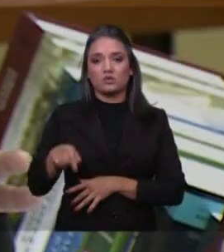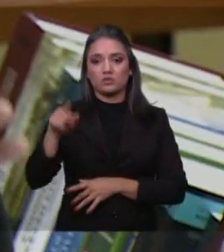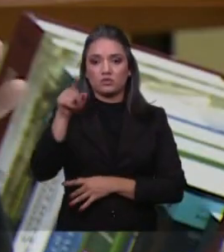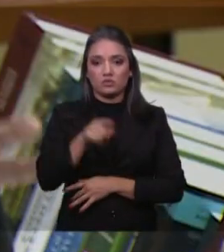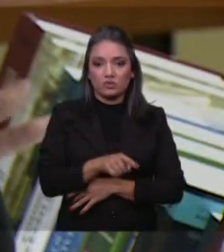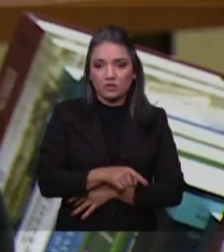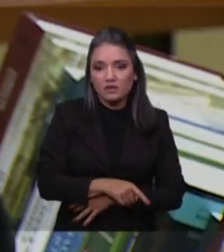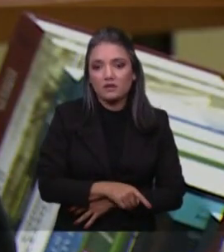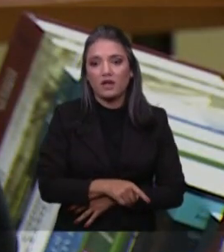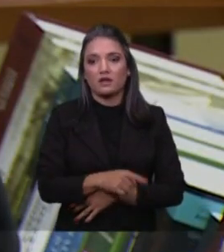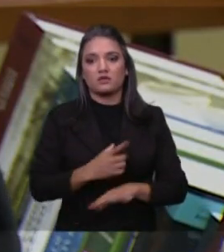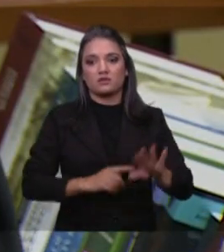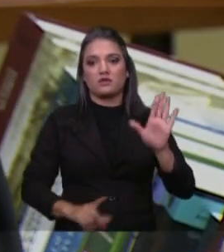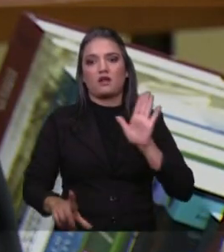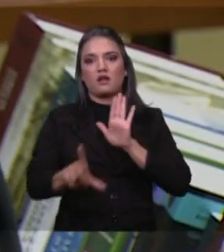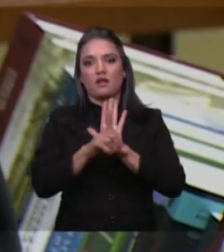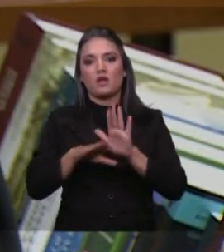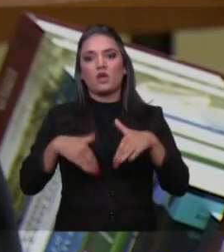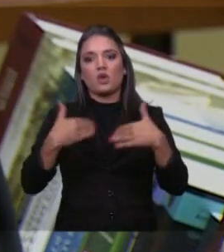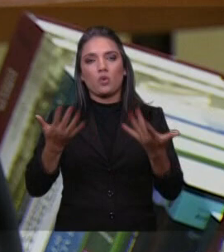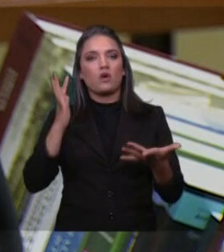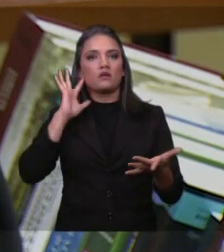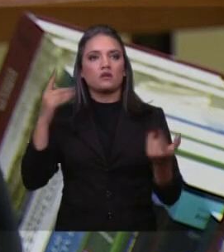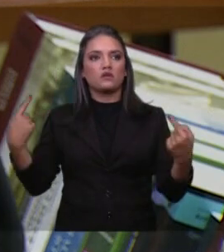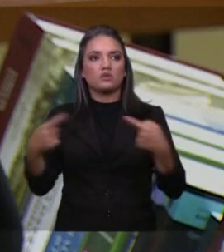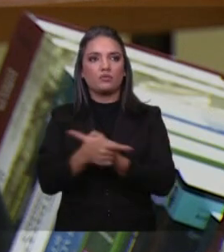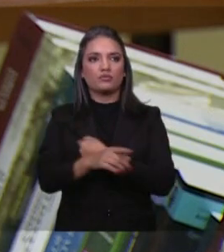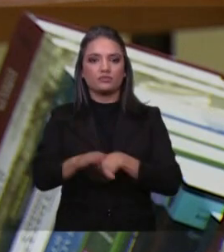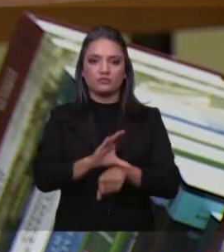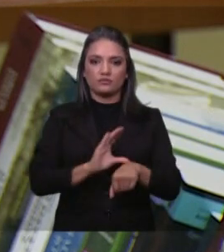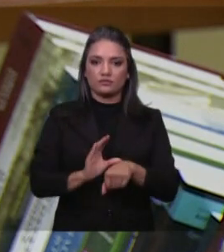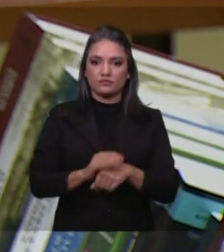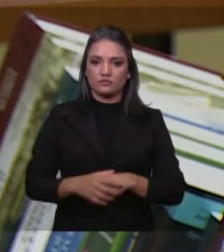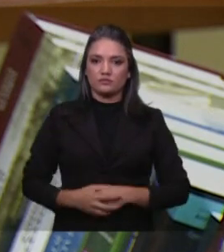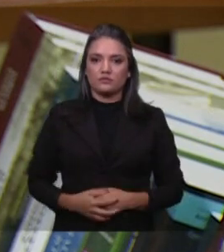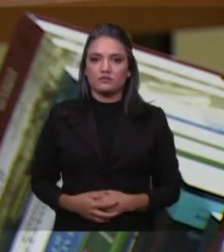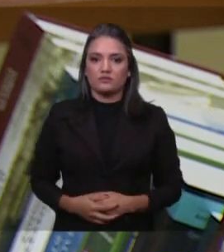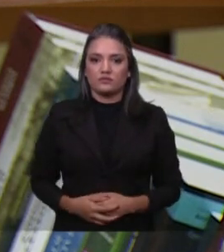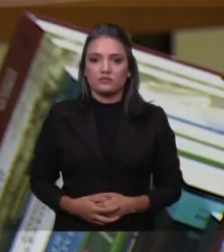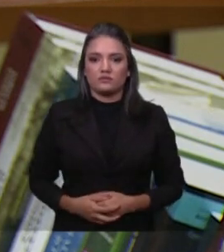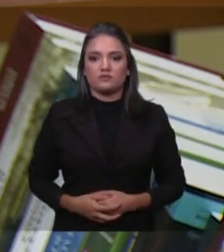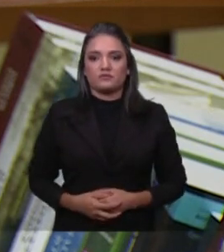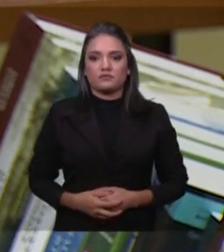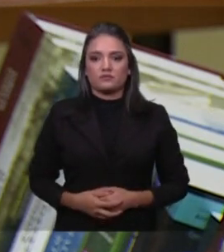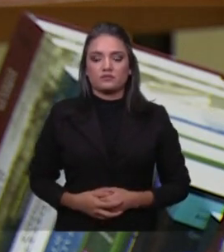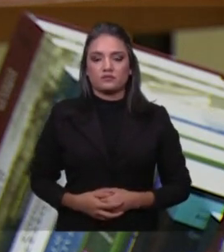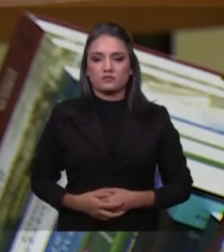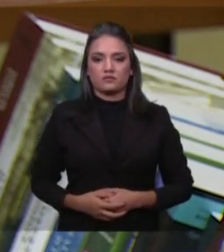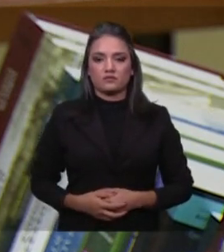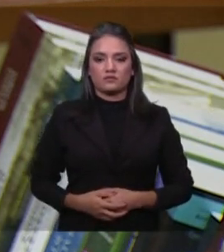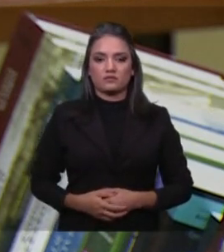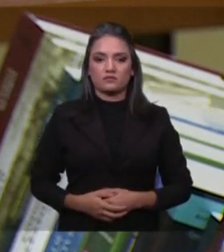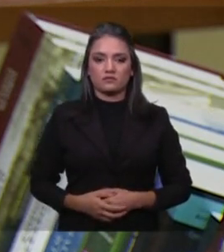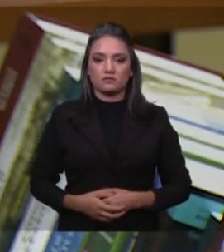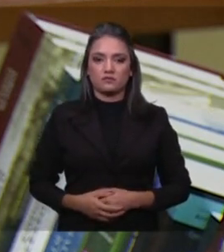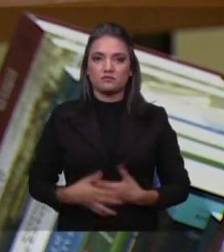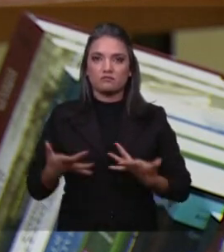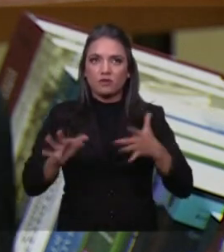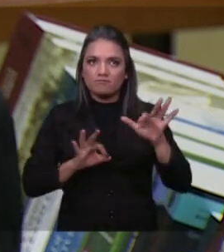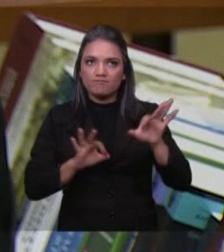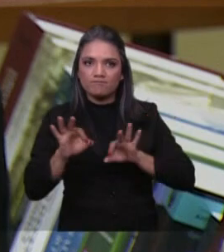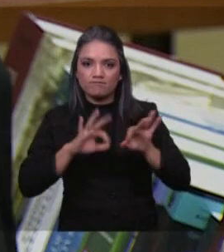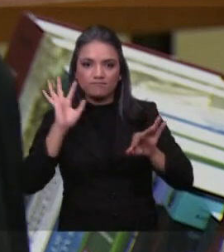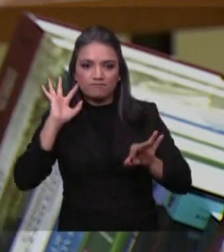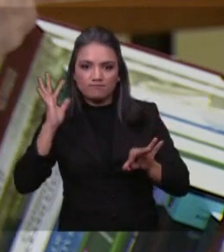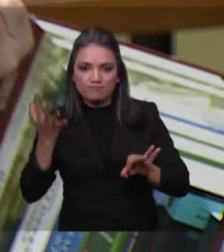ab initio da lei declarada inconstitucional. Então, a modulação para afastar a